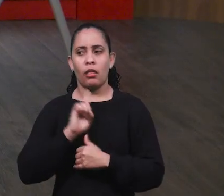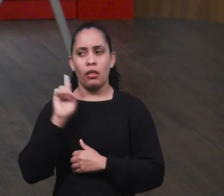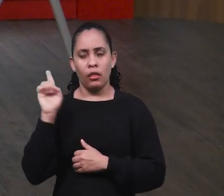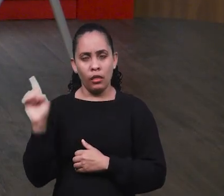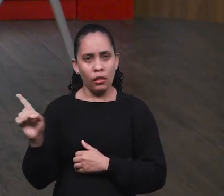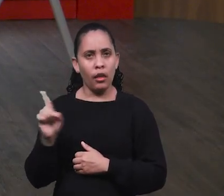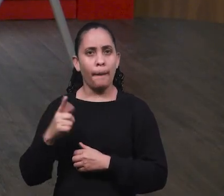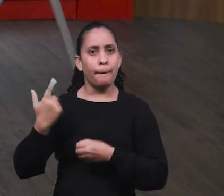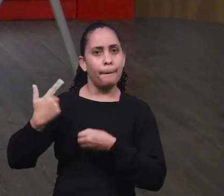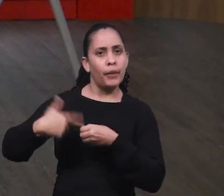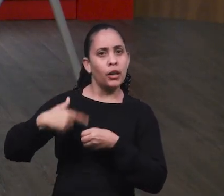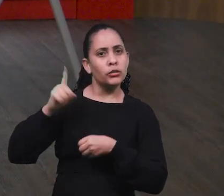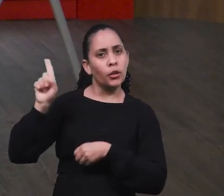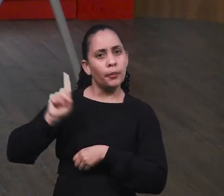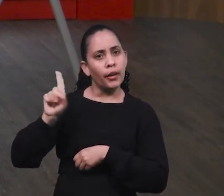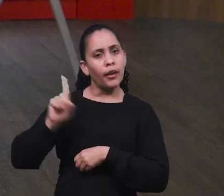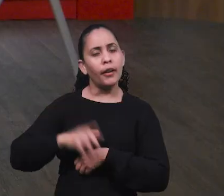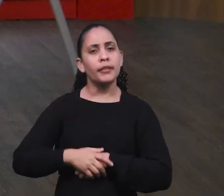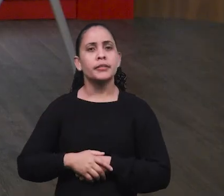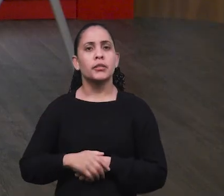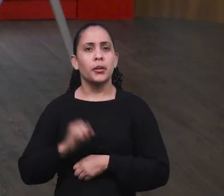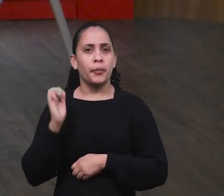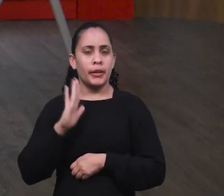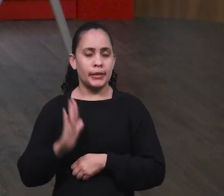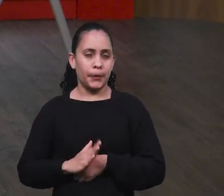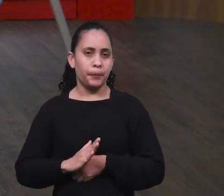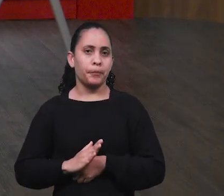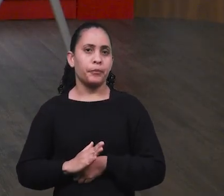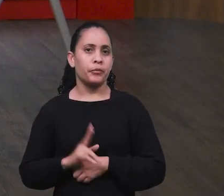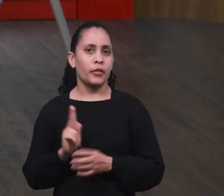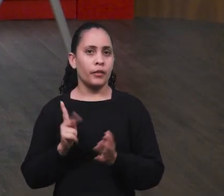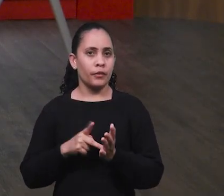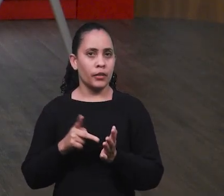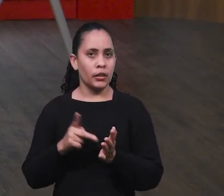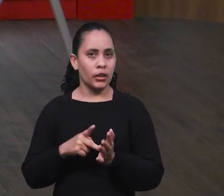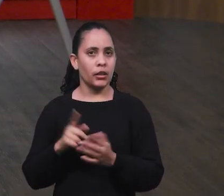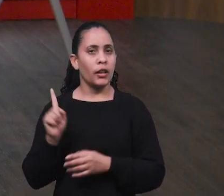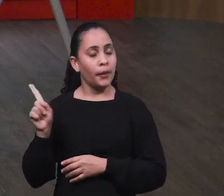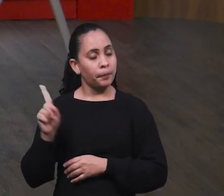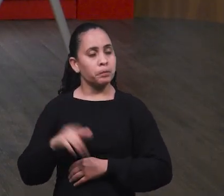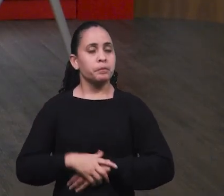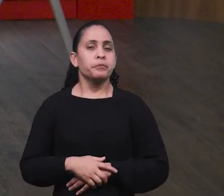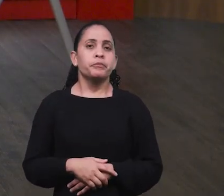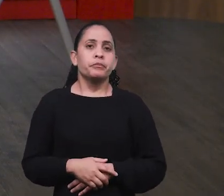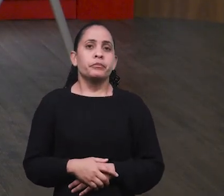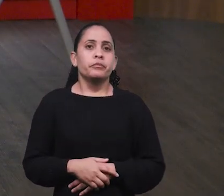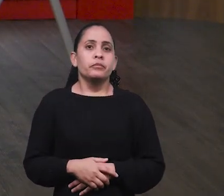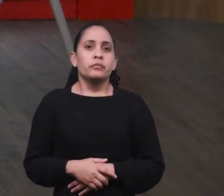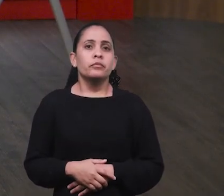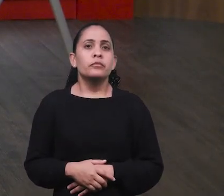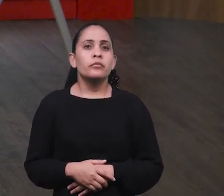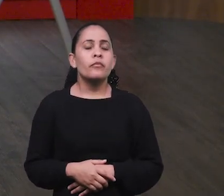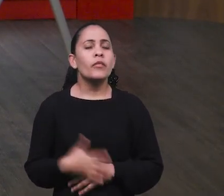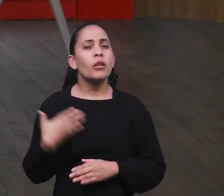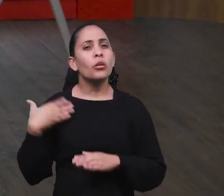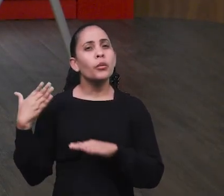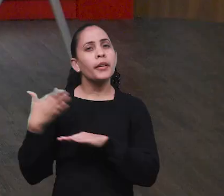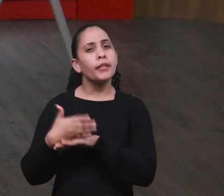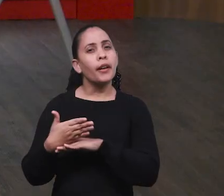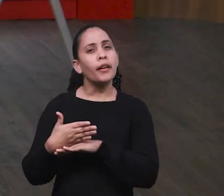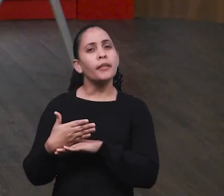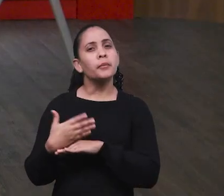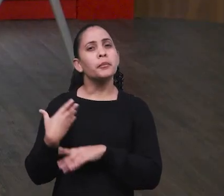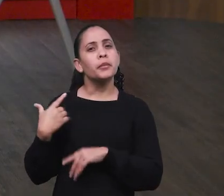da Petrobras, da empresa de petróleo estatal do Brasil, né? Na verdade, ela é a Sociedade de Economia Mista. E quando